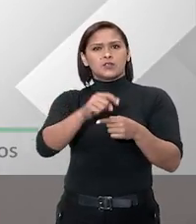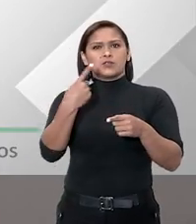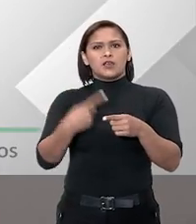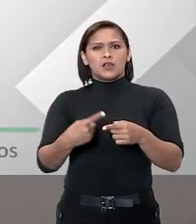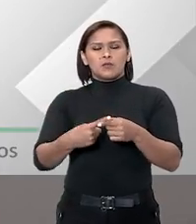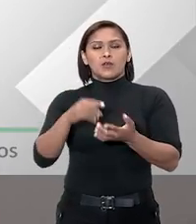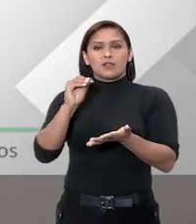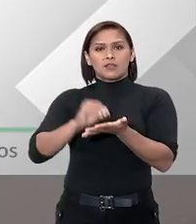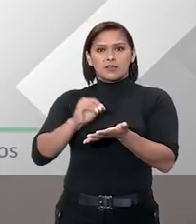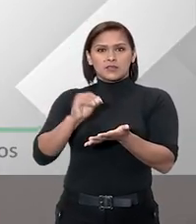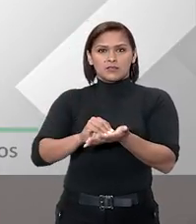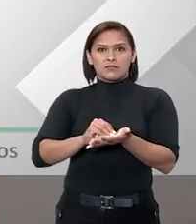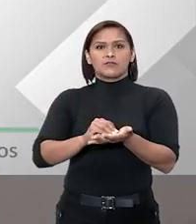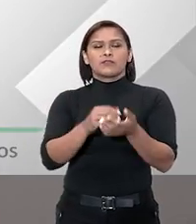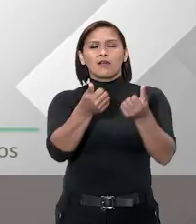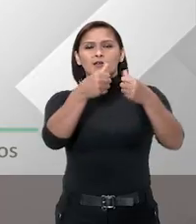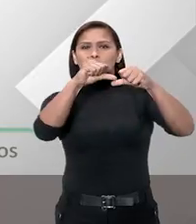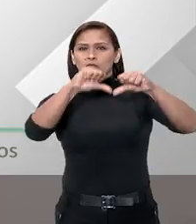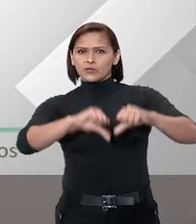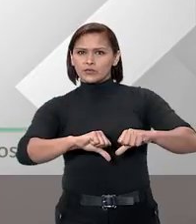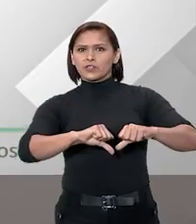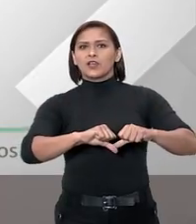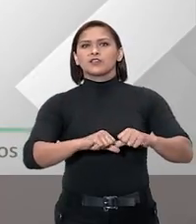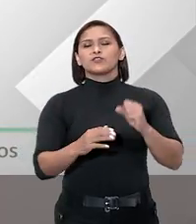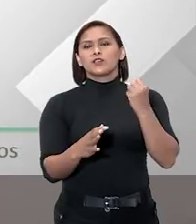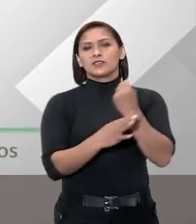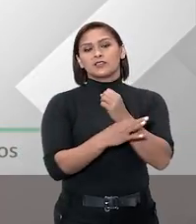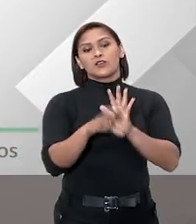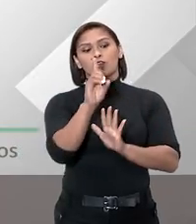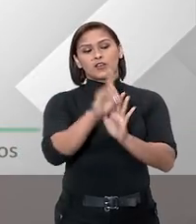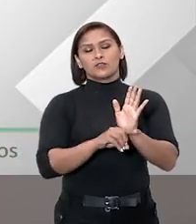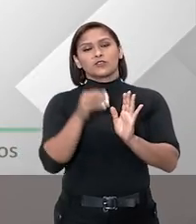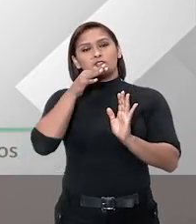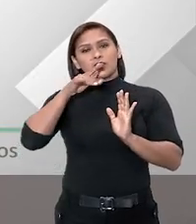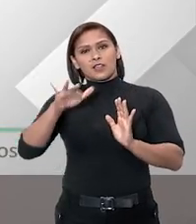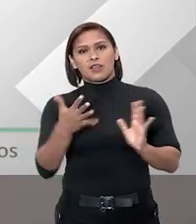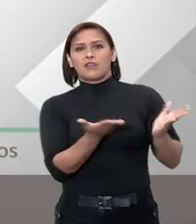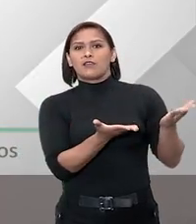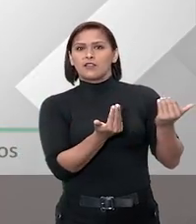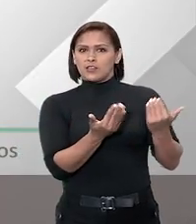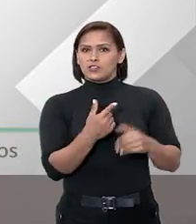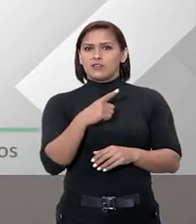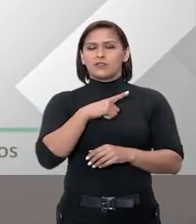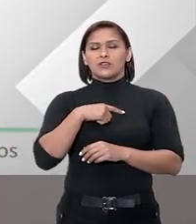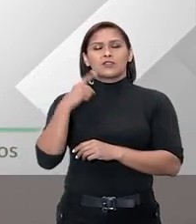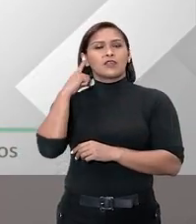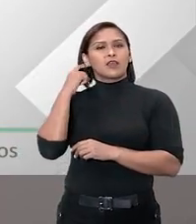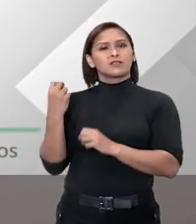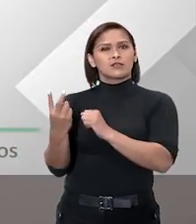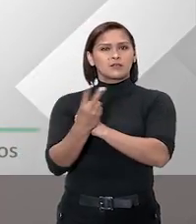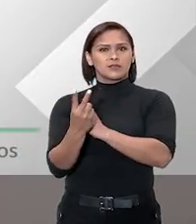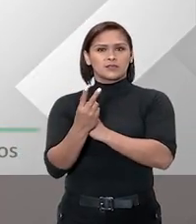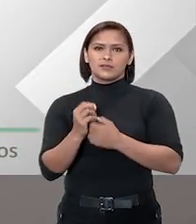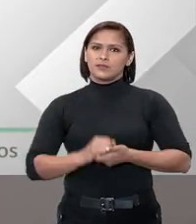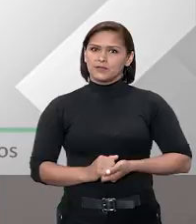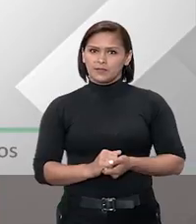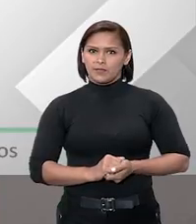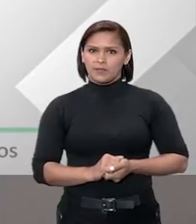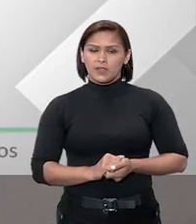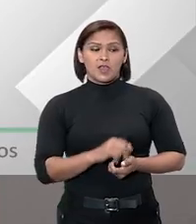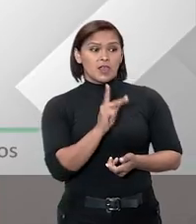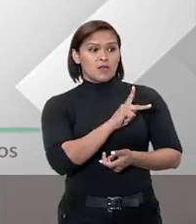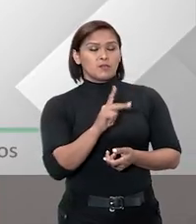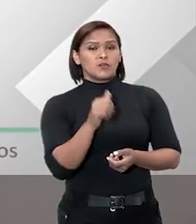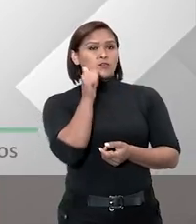conta dessa negativa de assegurar os direitos a ela pertinente à escuta protegida.